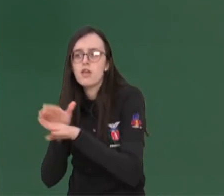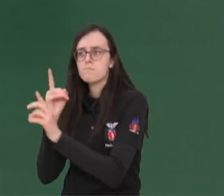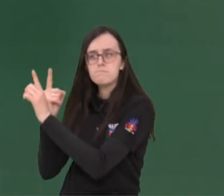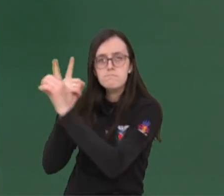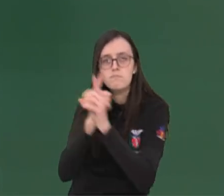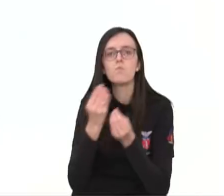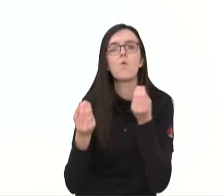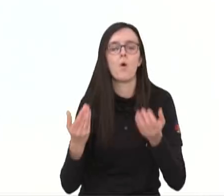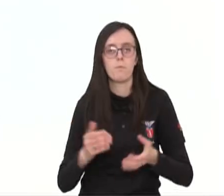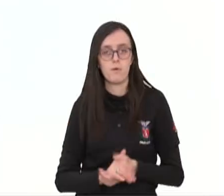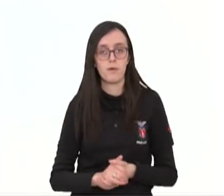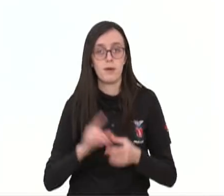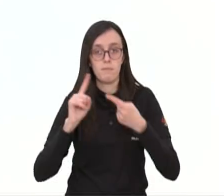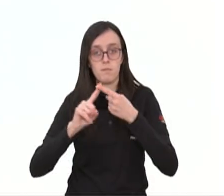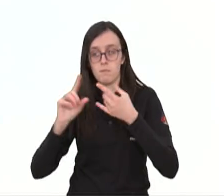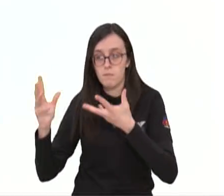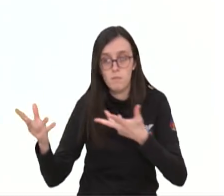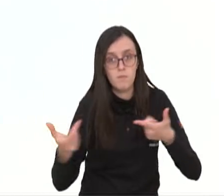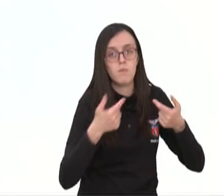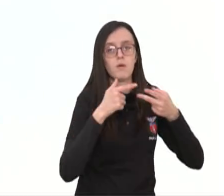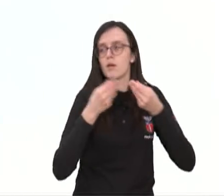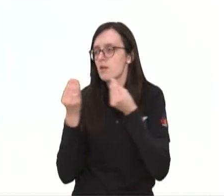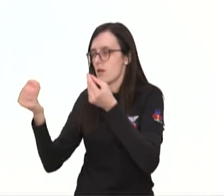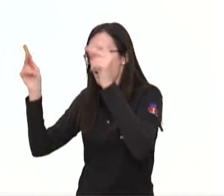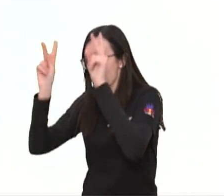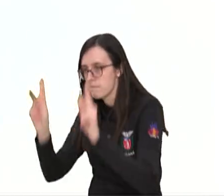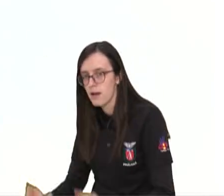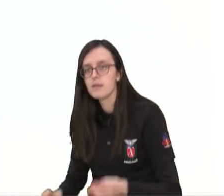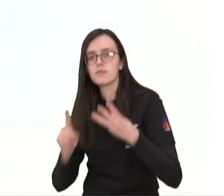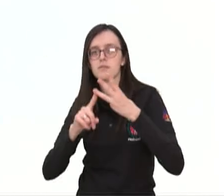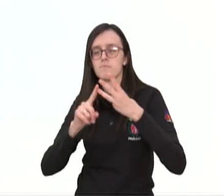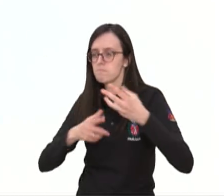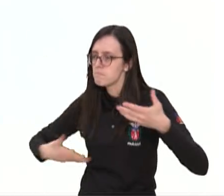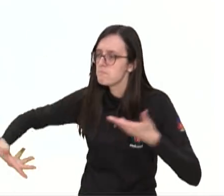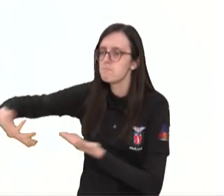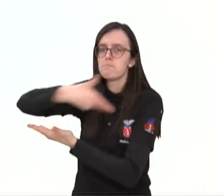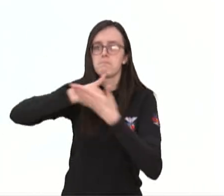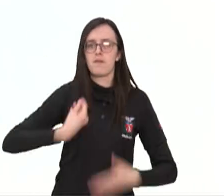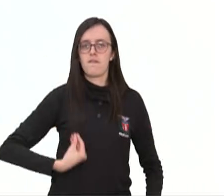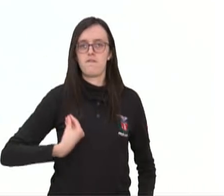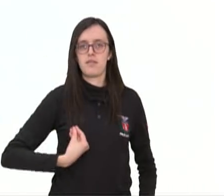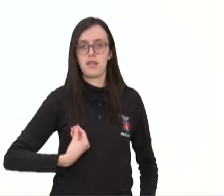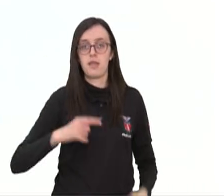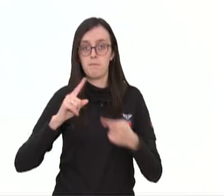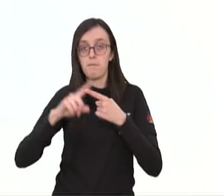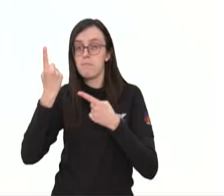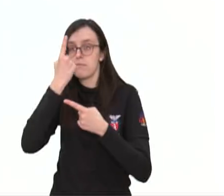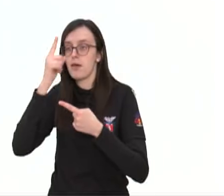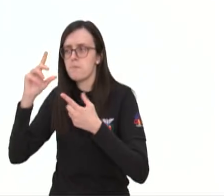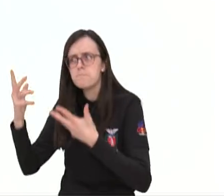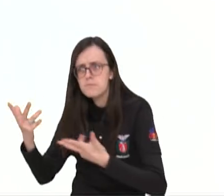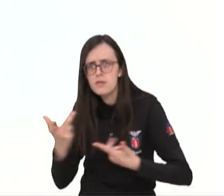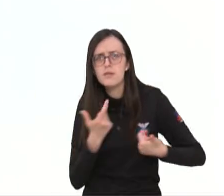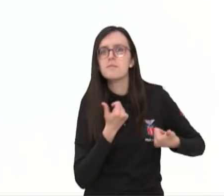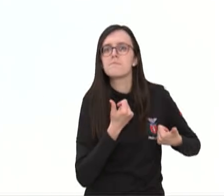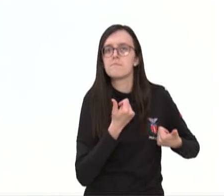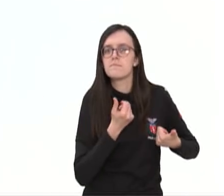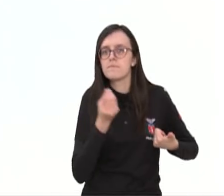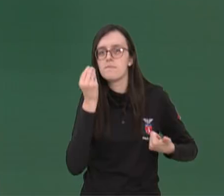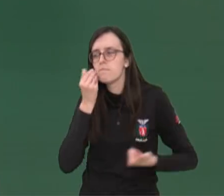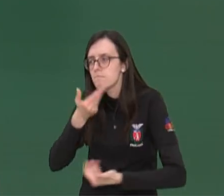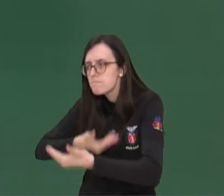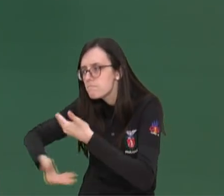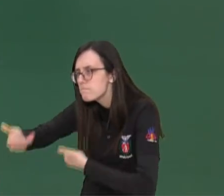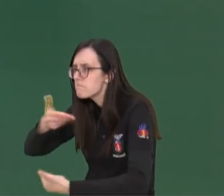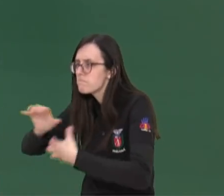dele: atração, pacificação e civilização. Atrair o indígena até você, criar uma